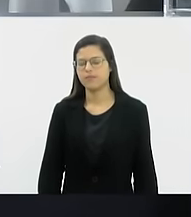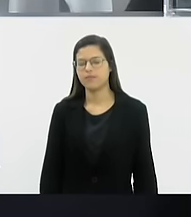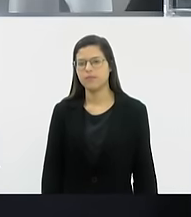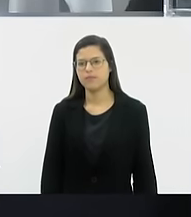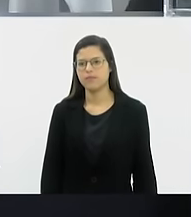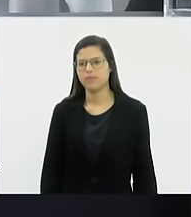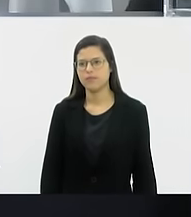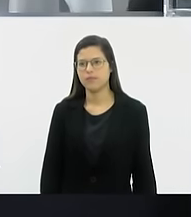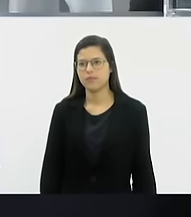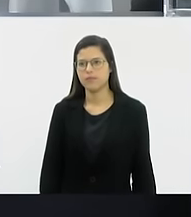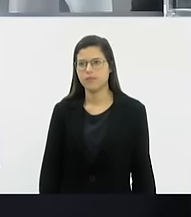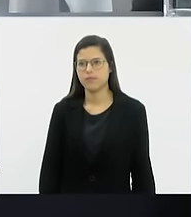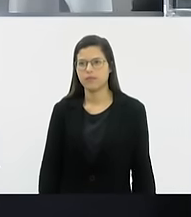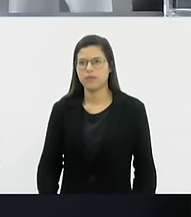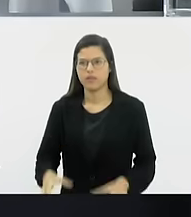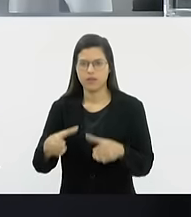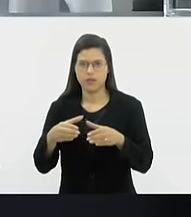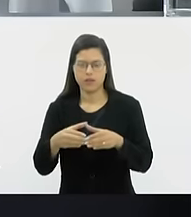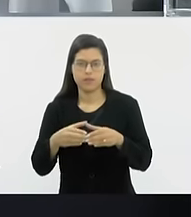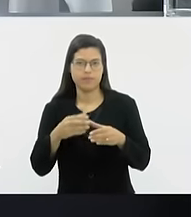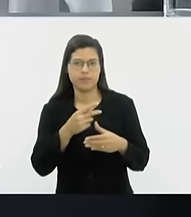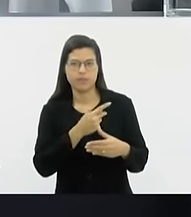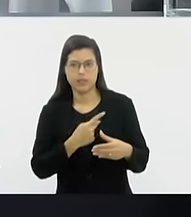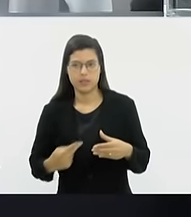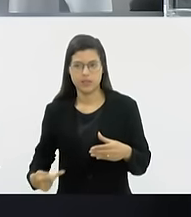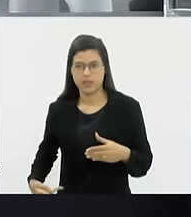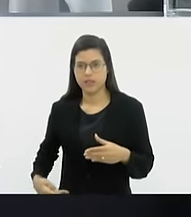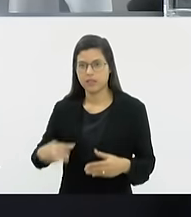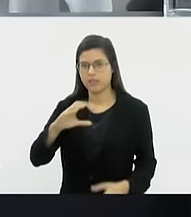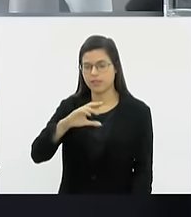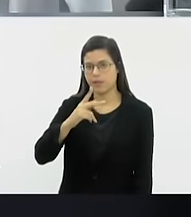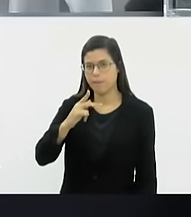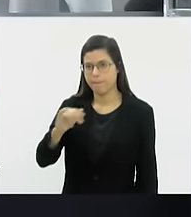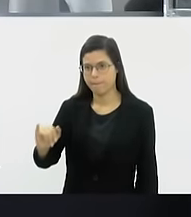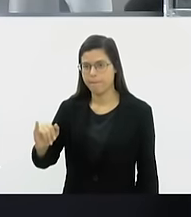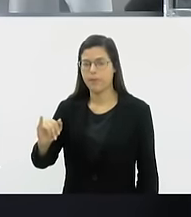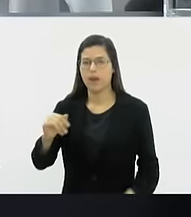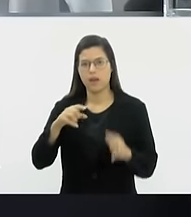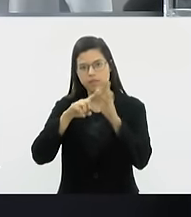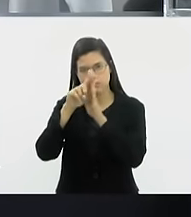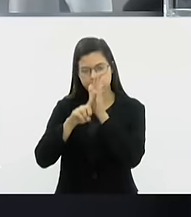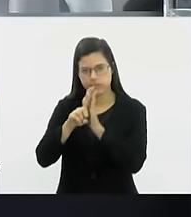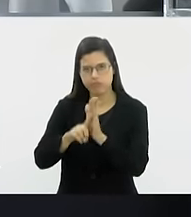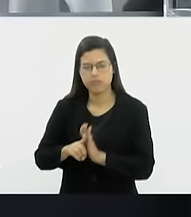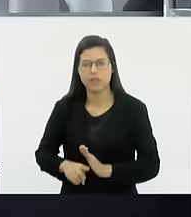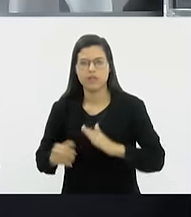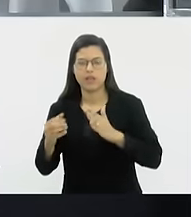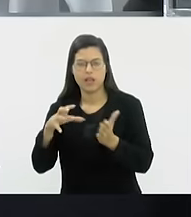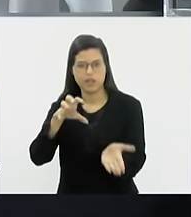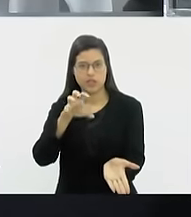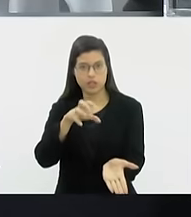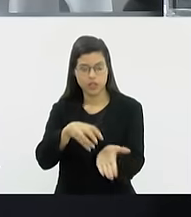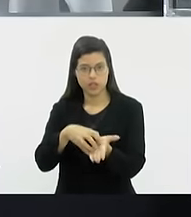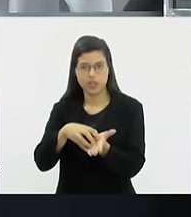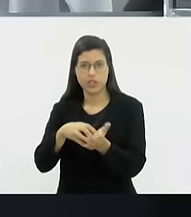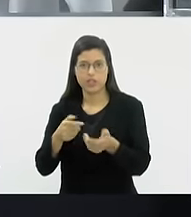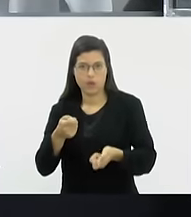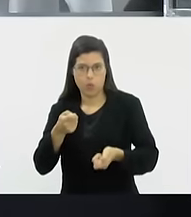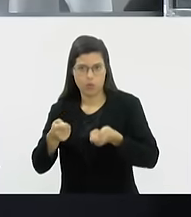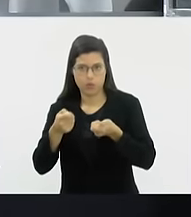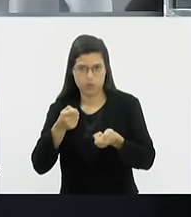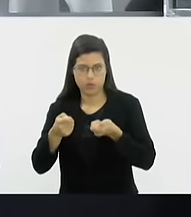Na condição de presidente da Comissão Parlamentar de Inquérito destinada a apurar o desempenho dos serviços delegados no Estado do Rio de Janeiro, bem como a atuação das